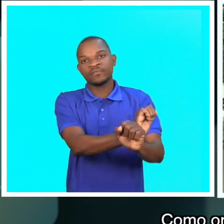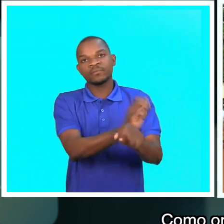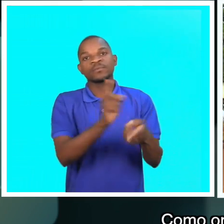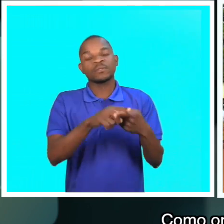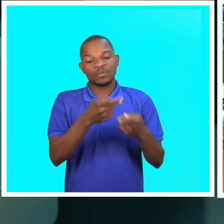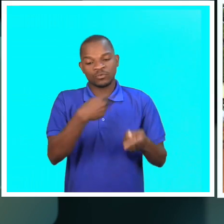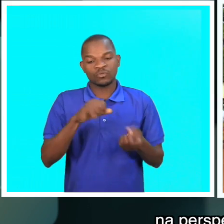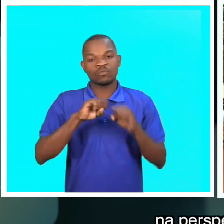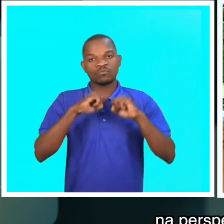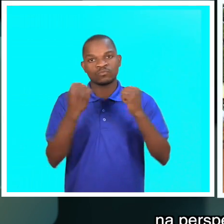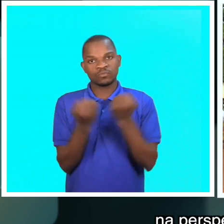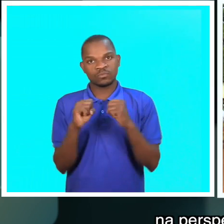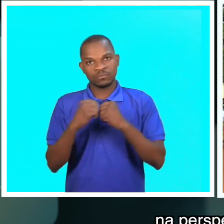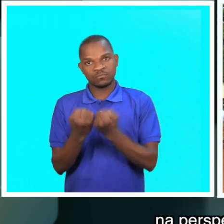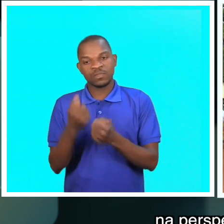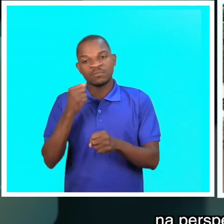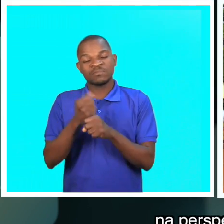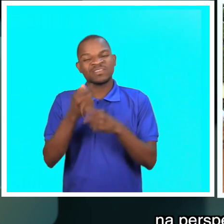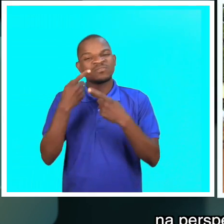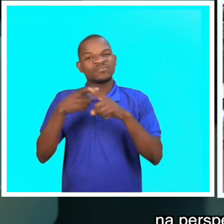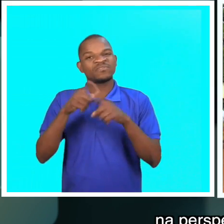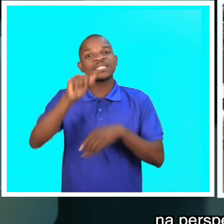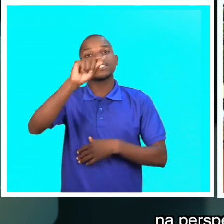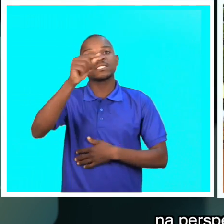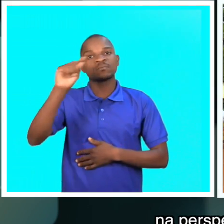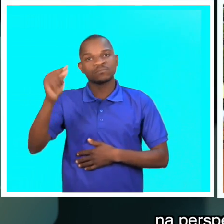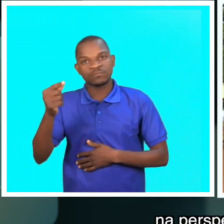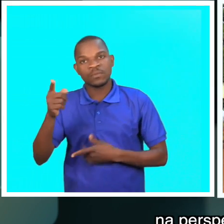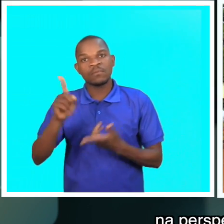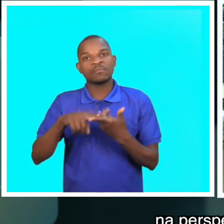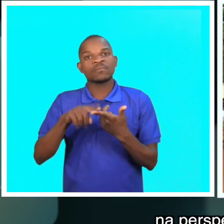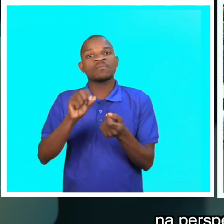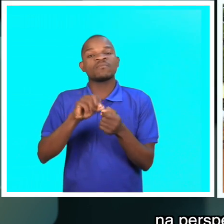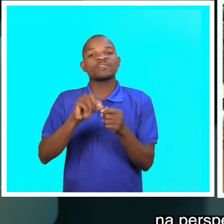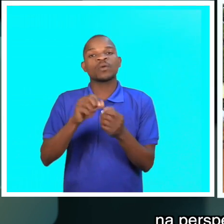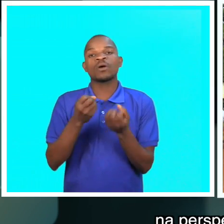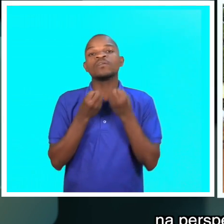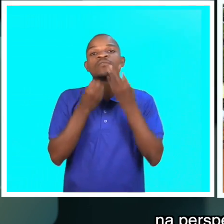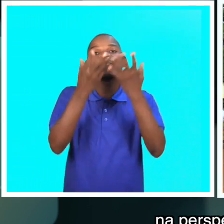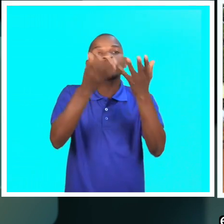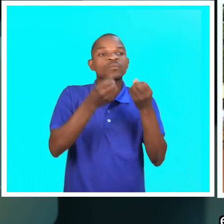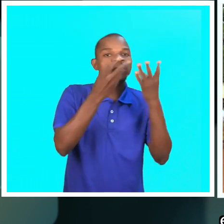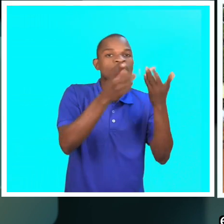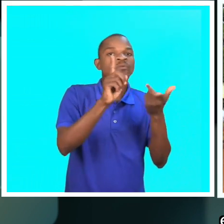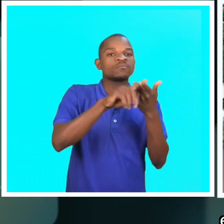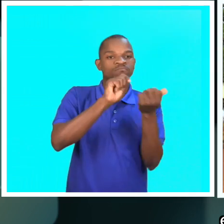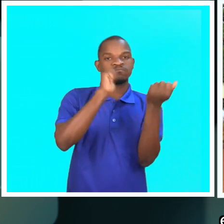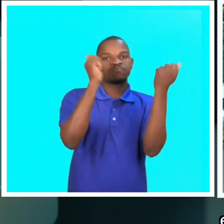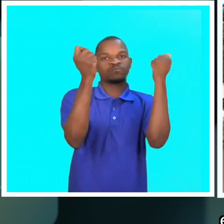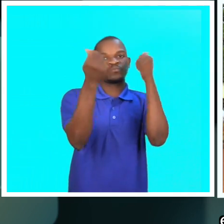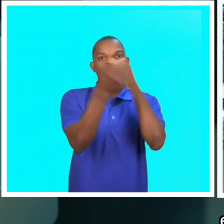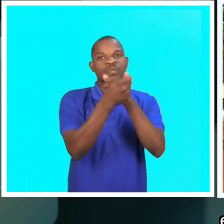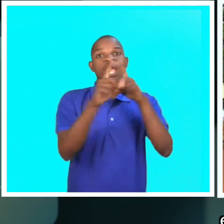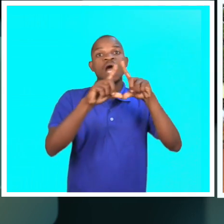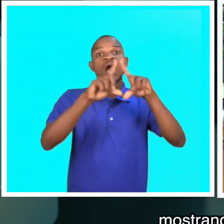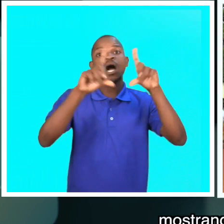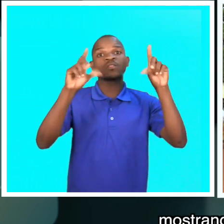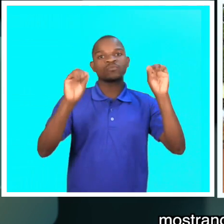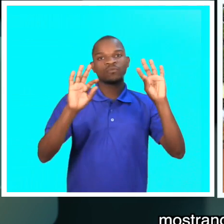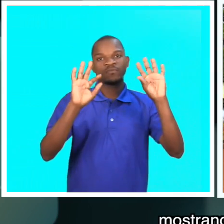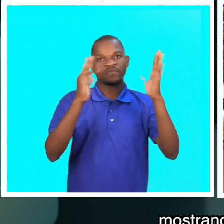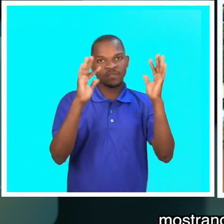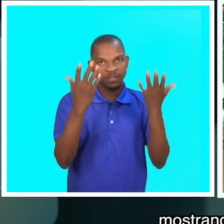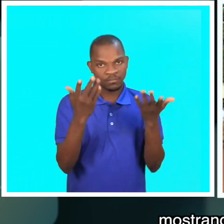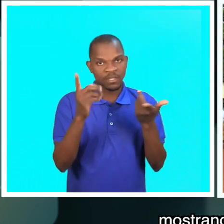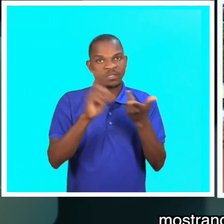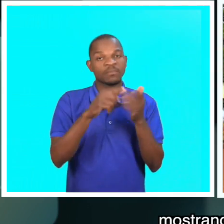com as delegações e na perspectiva de fazer uma sensibilização e consciencialização em relação à sua vida e